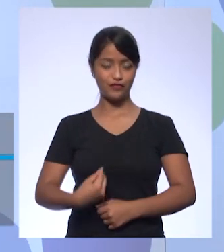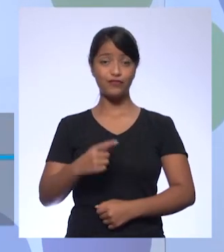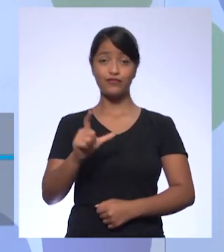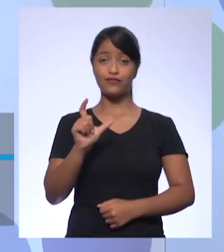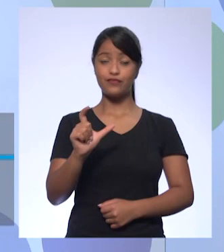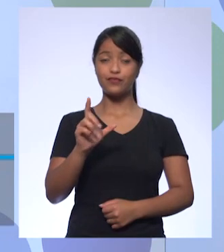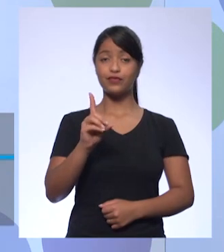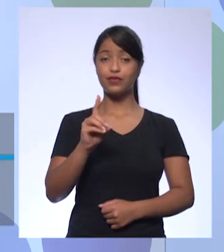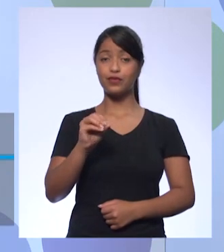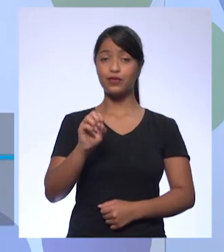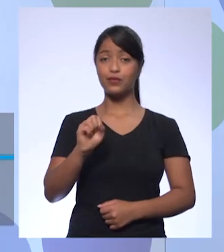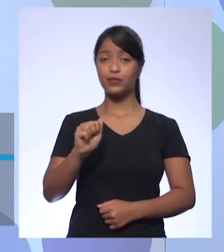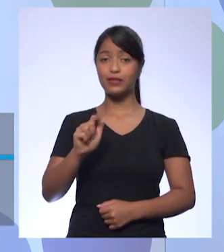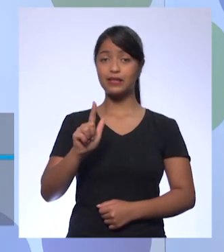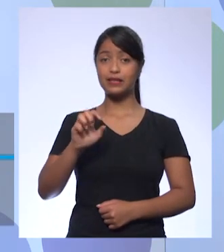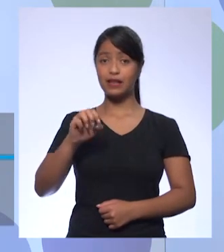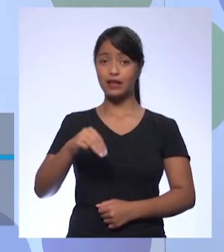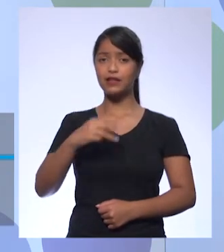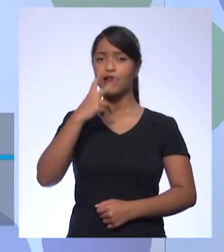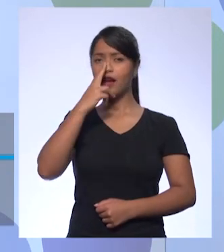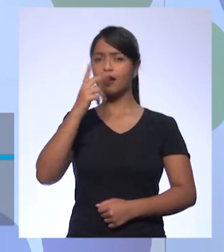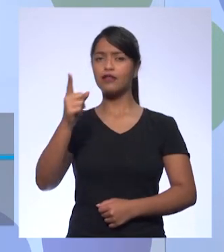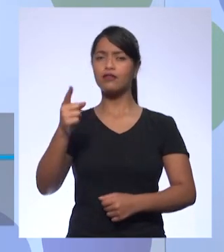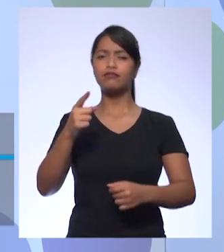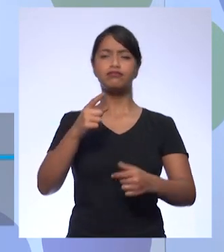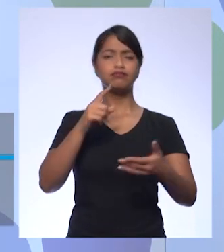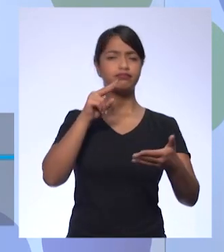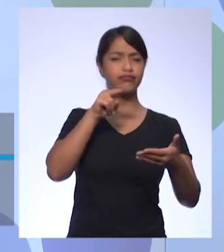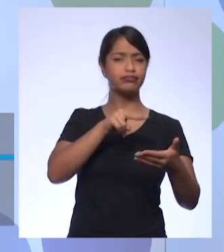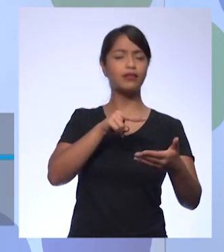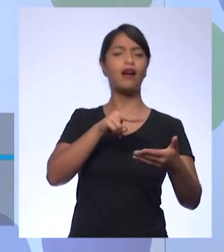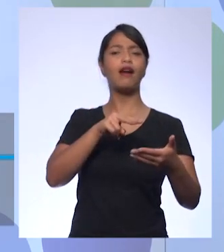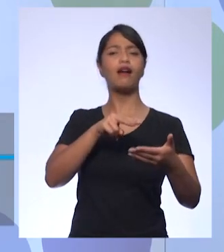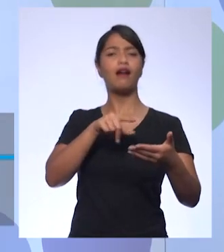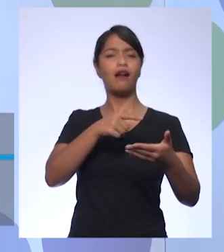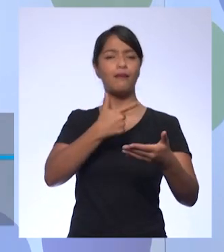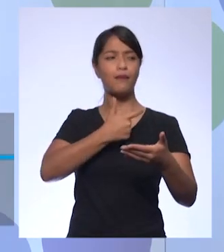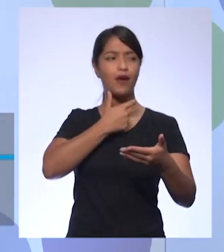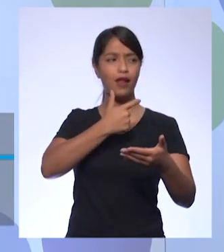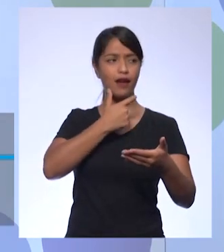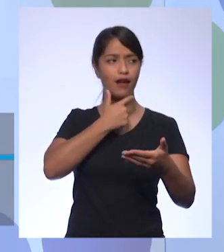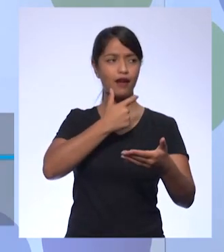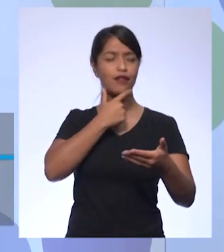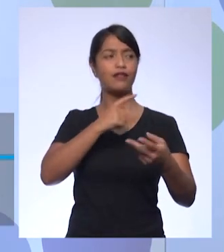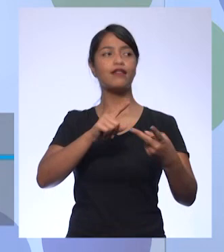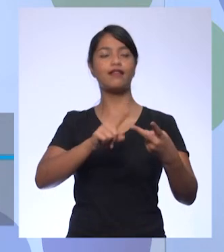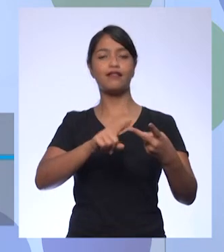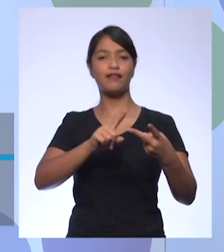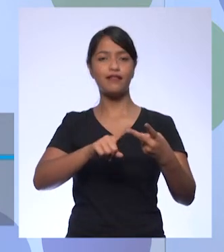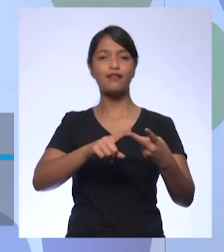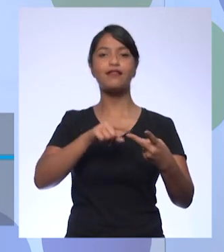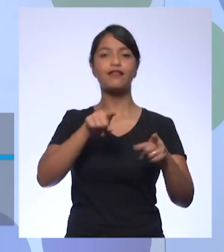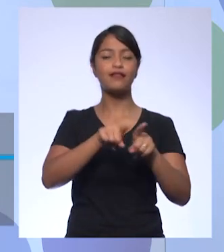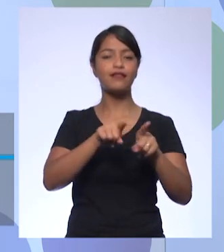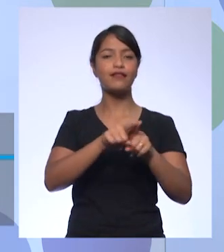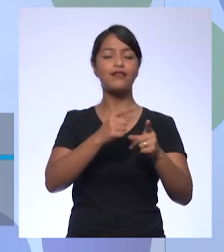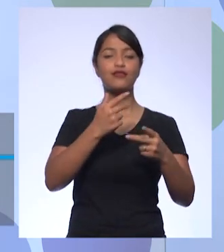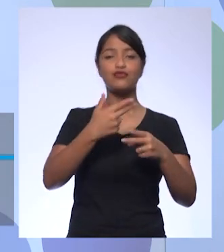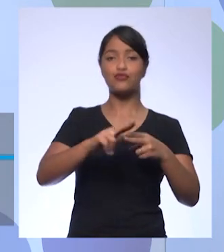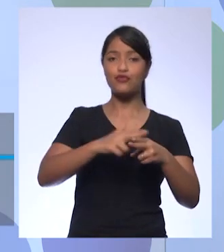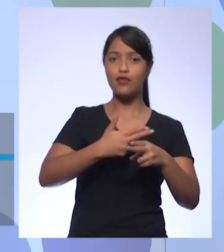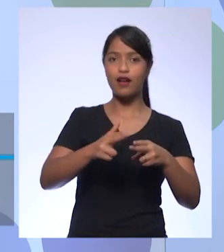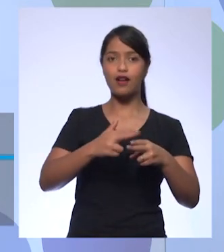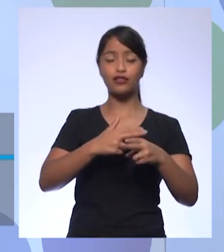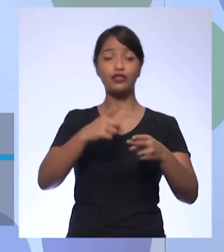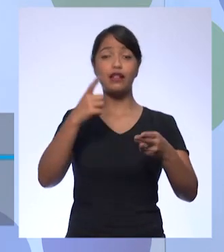associado aquelas tabelas que vem escrito nos alimentos, no chocolatinho, lá na bolacha, no leite, enfim, que tem uma tabela